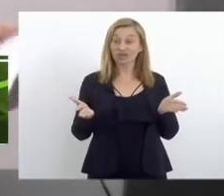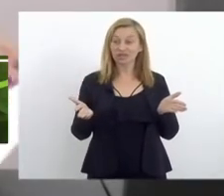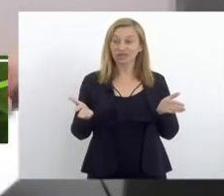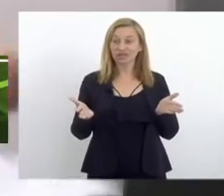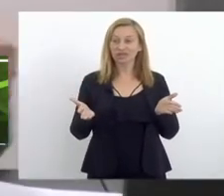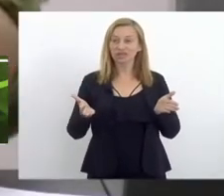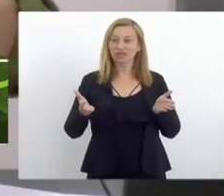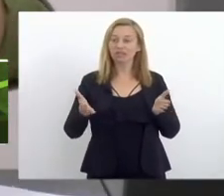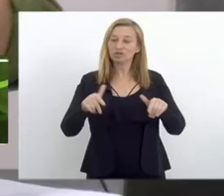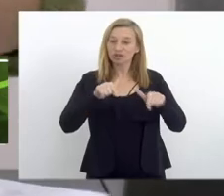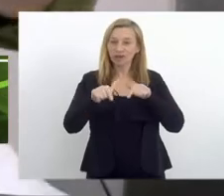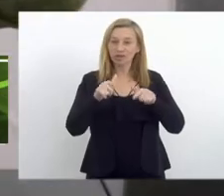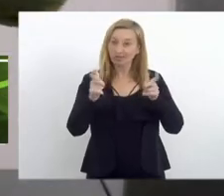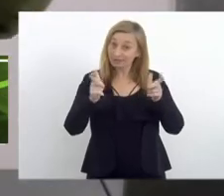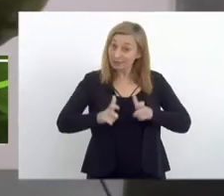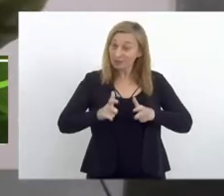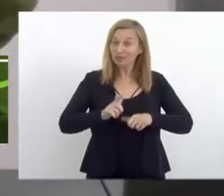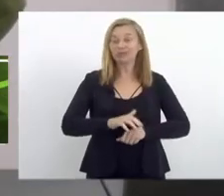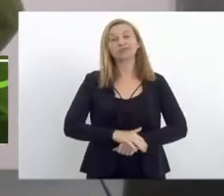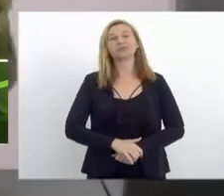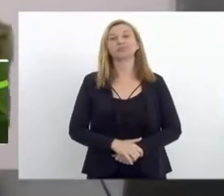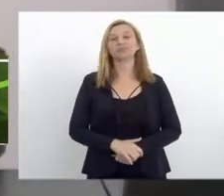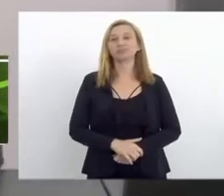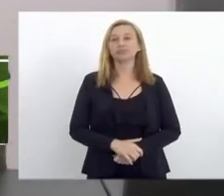nos fazendo presente.